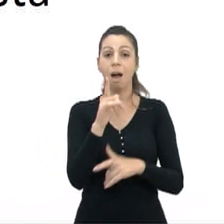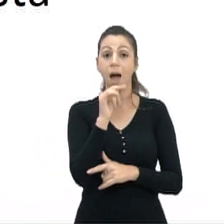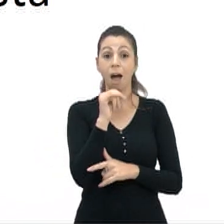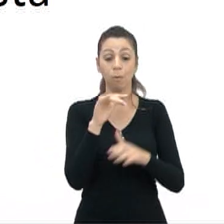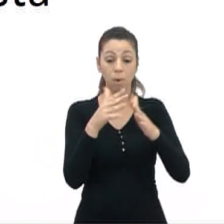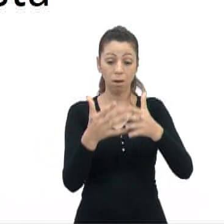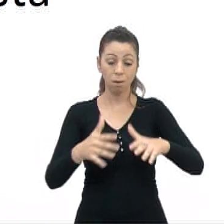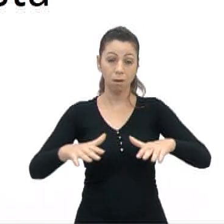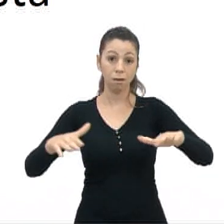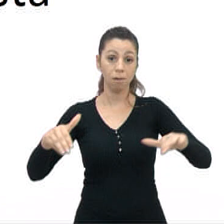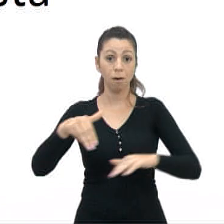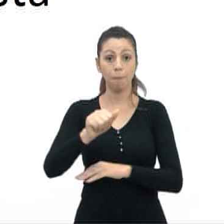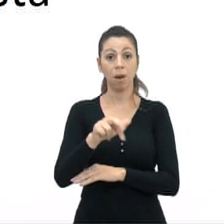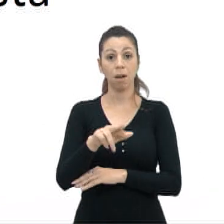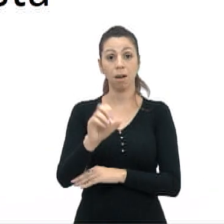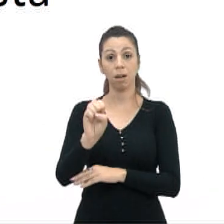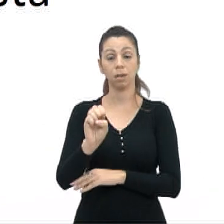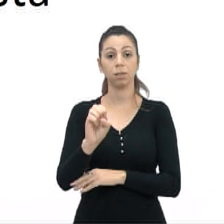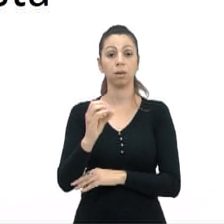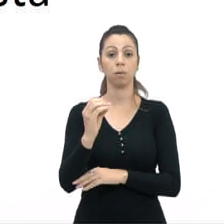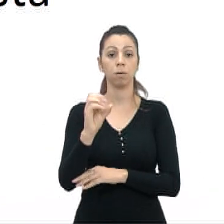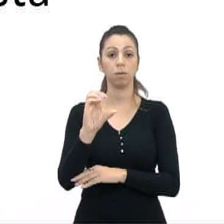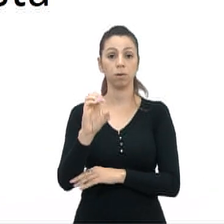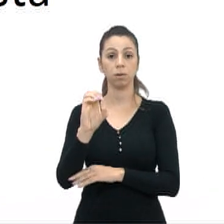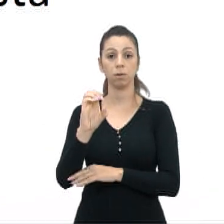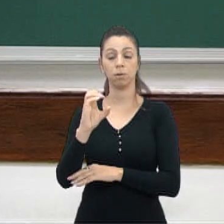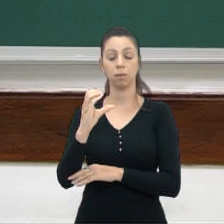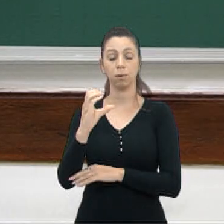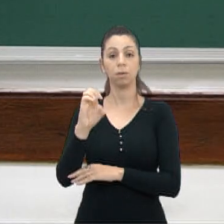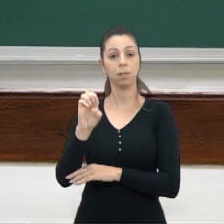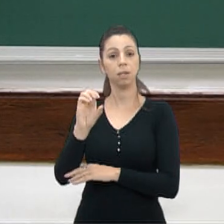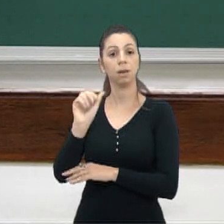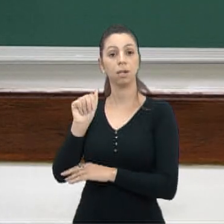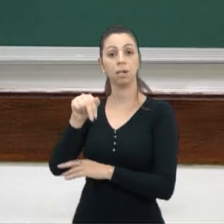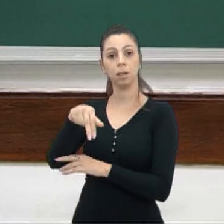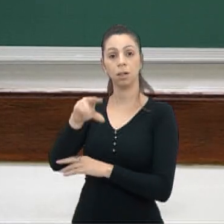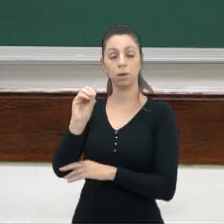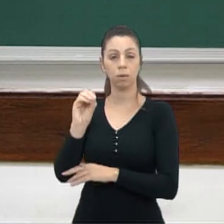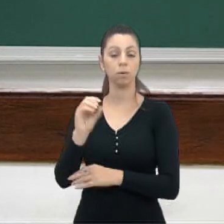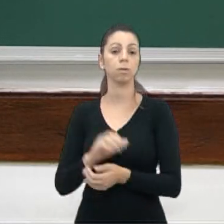oceanos e mares. Então, nós temos a crosta